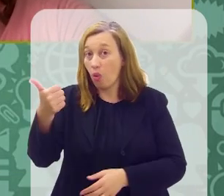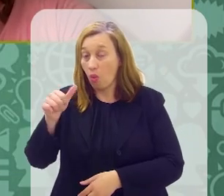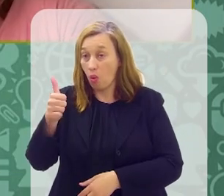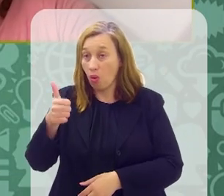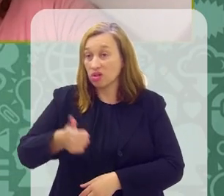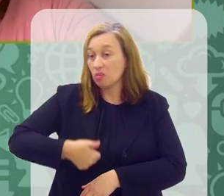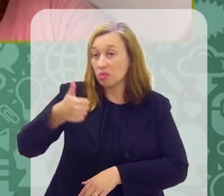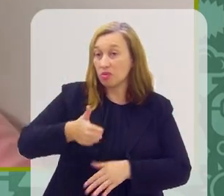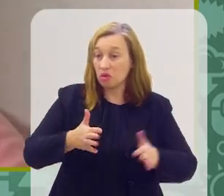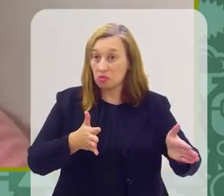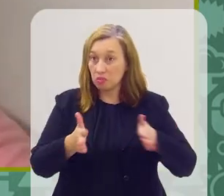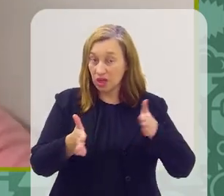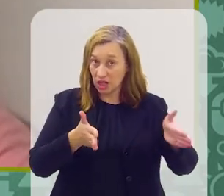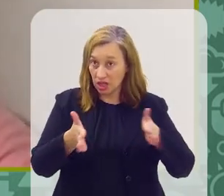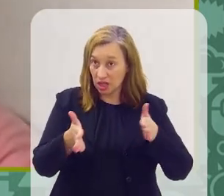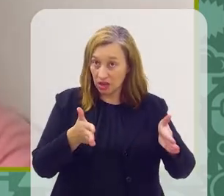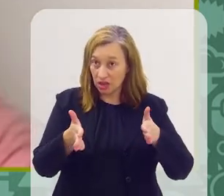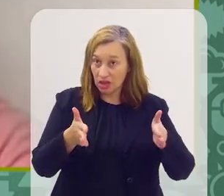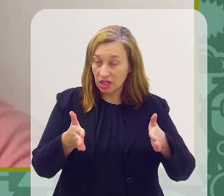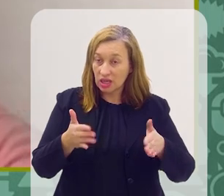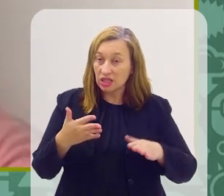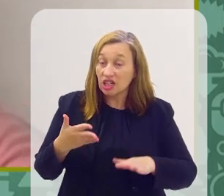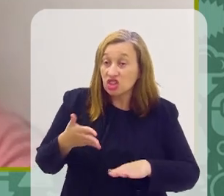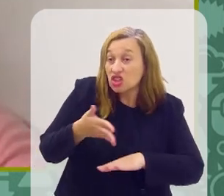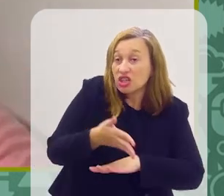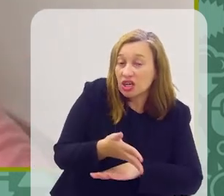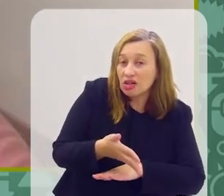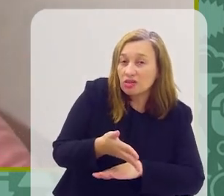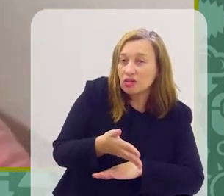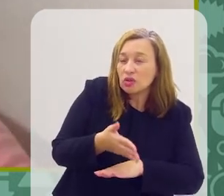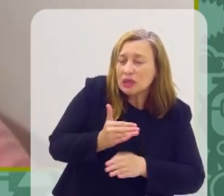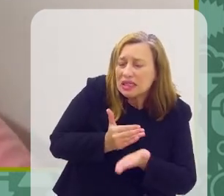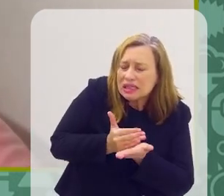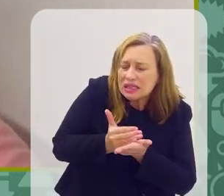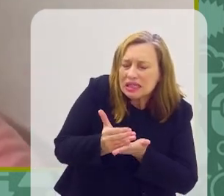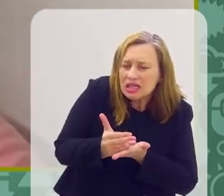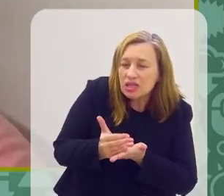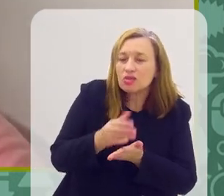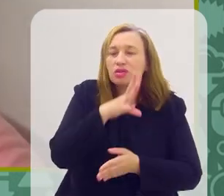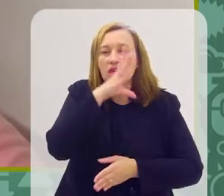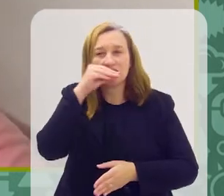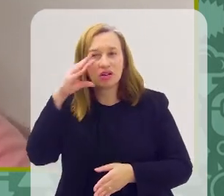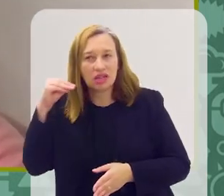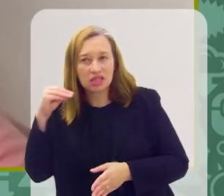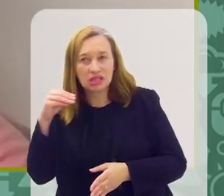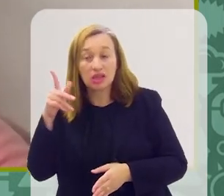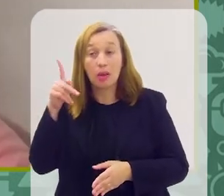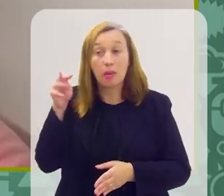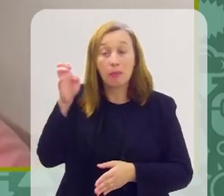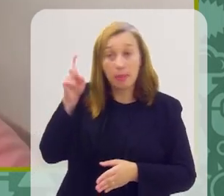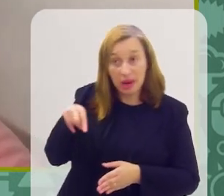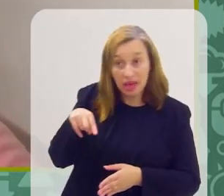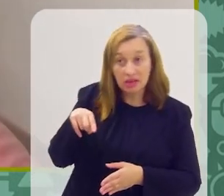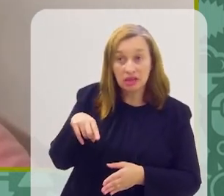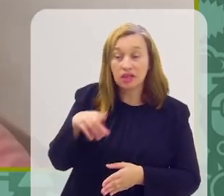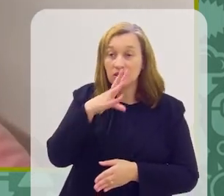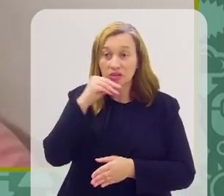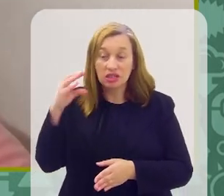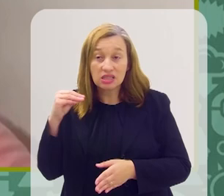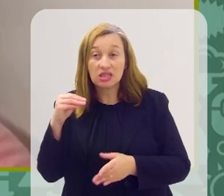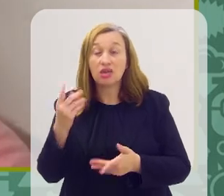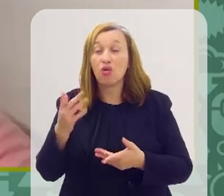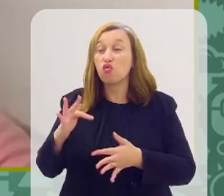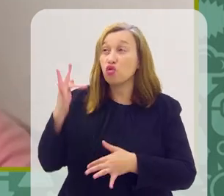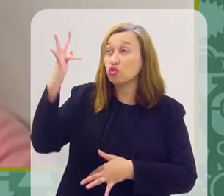público ali que está dentro dessa primeira infância, que está indo para pré-adolescência, porque isso já faz, eu acho, uma diferença